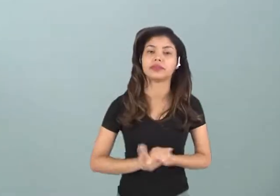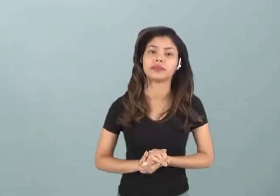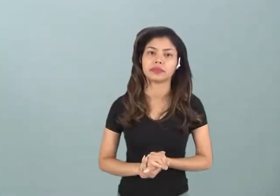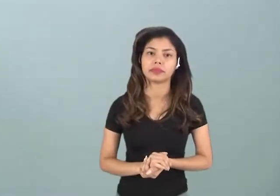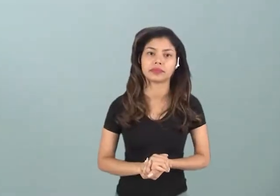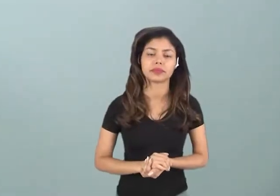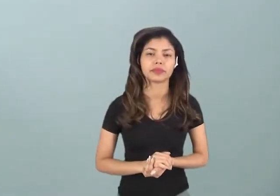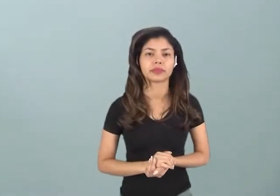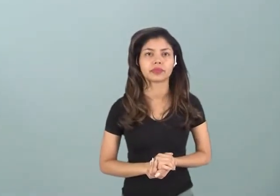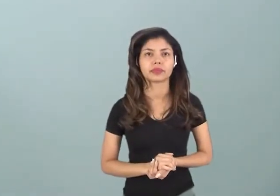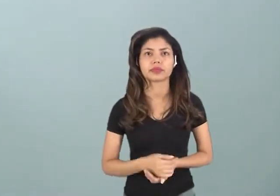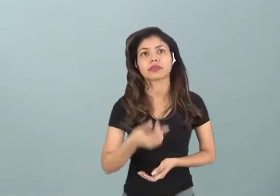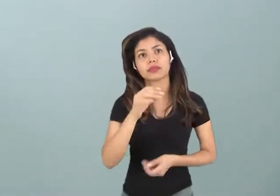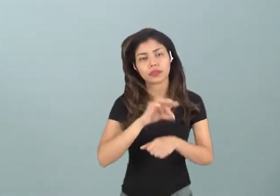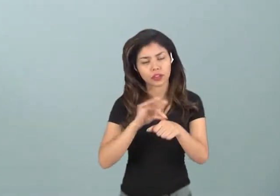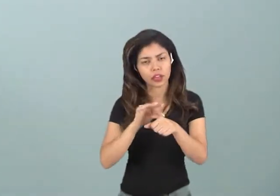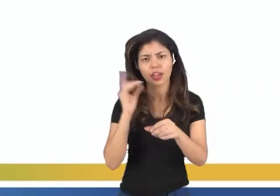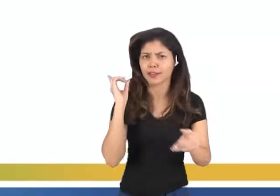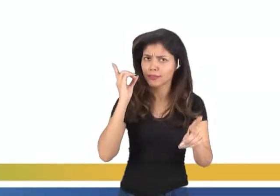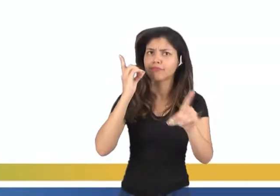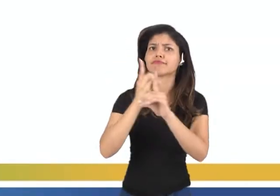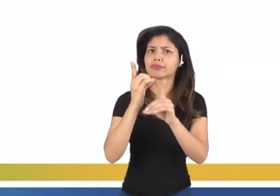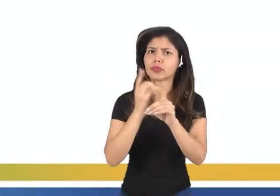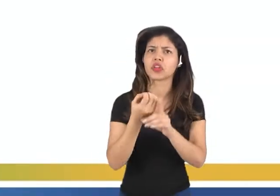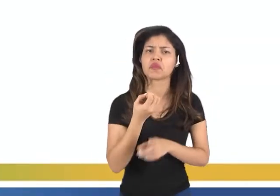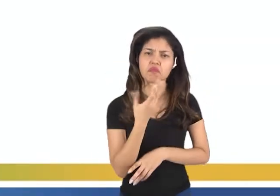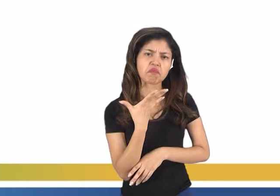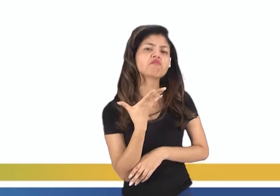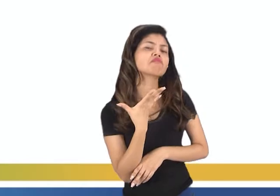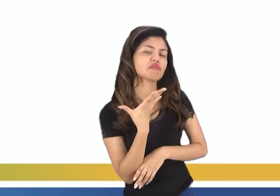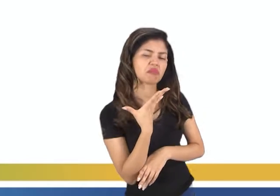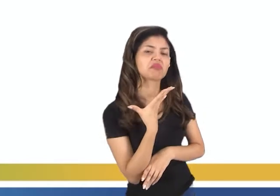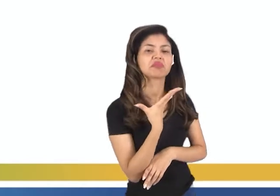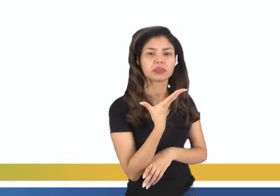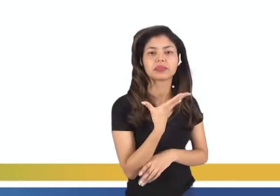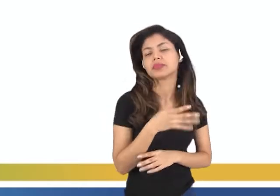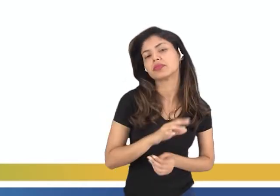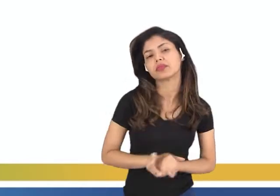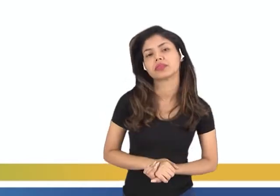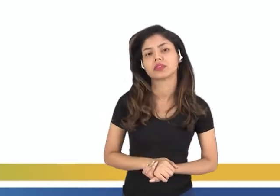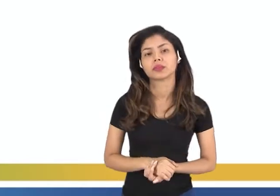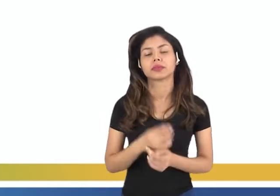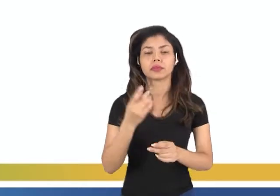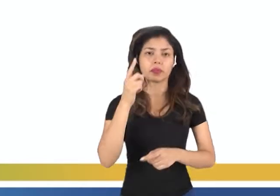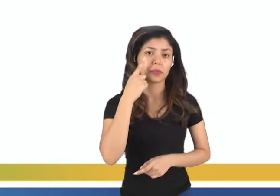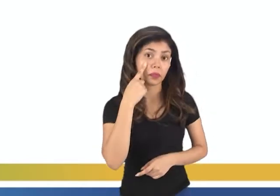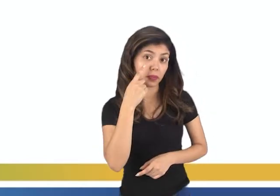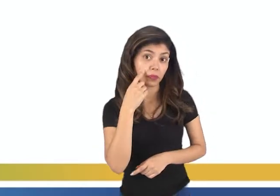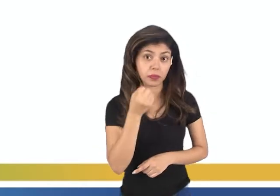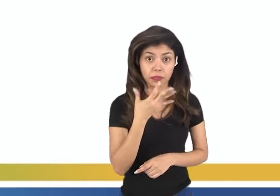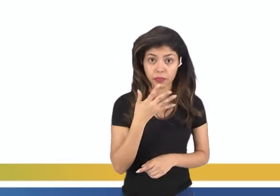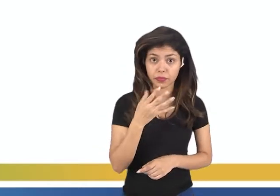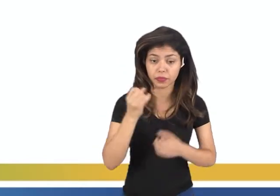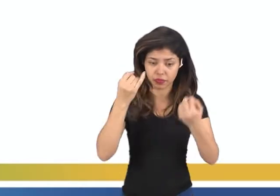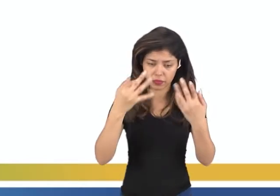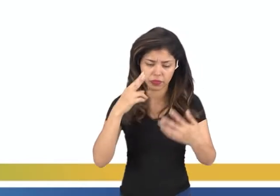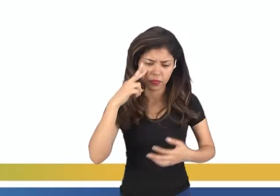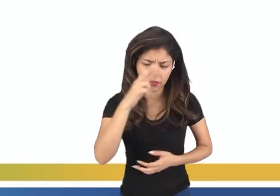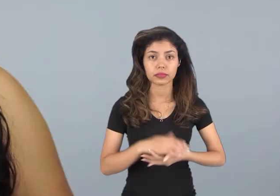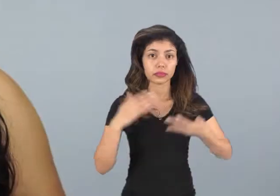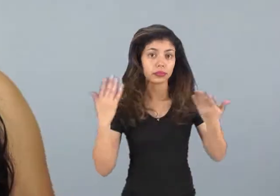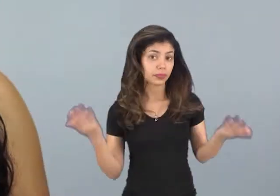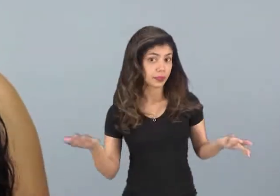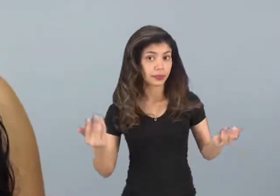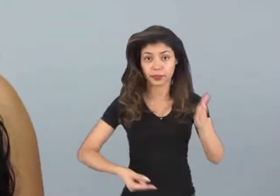bom? É o morango que diz: descobri que morango é demais. Bom, Vamos analisar assim sintaticamente? Olha